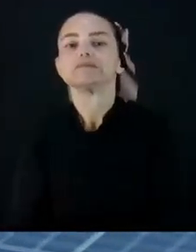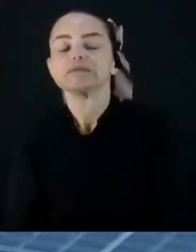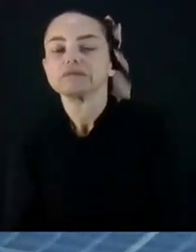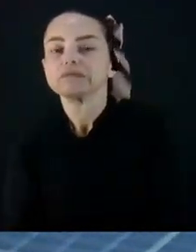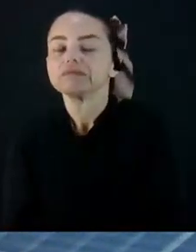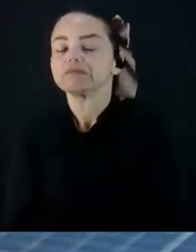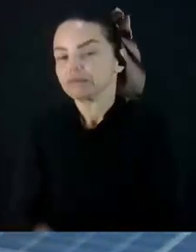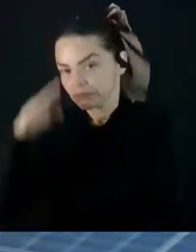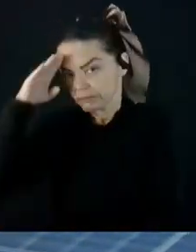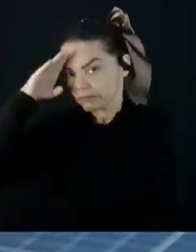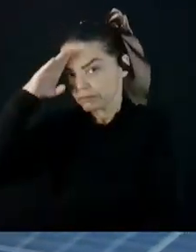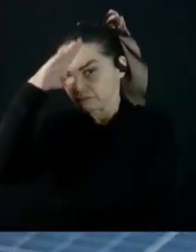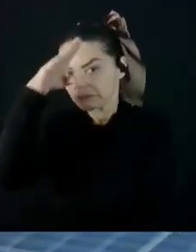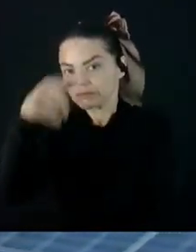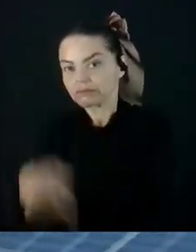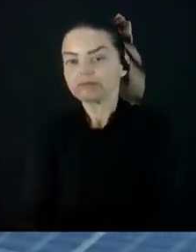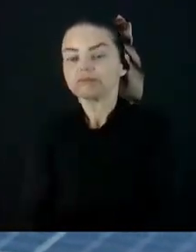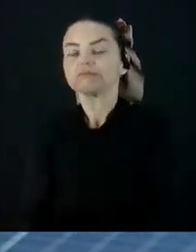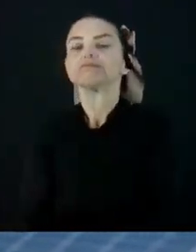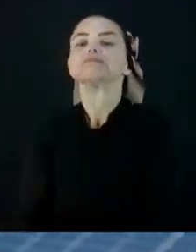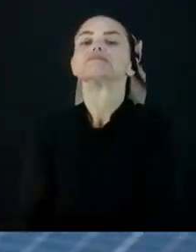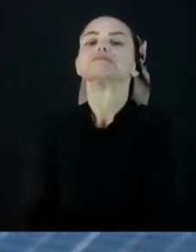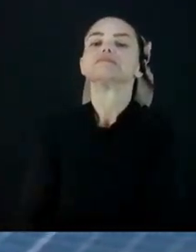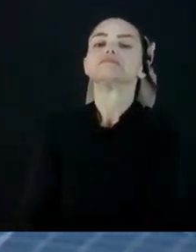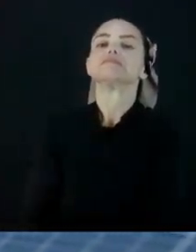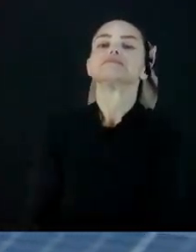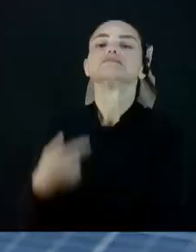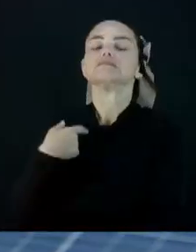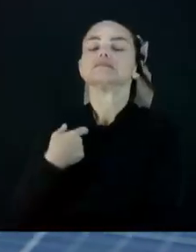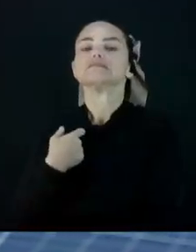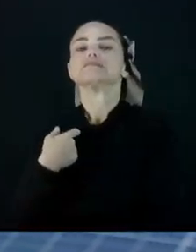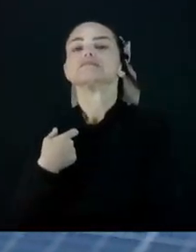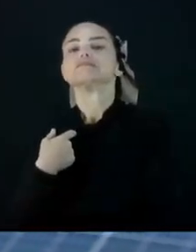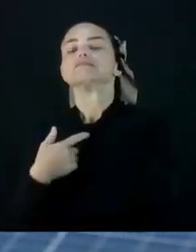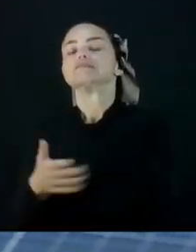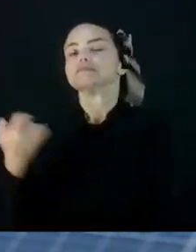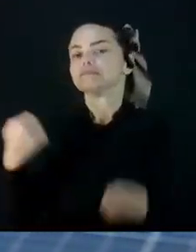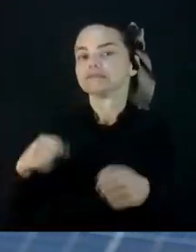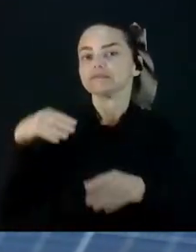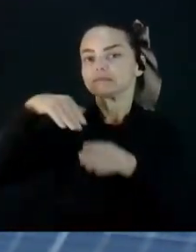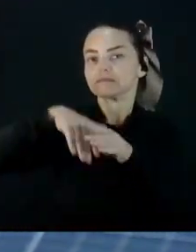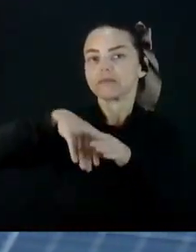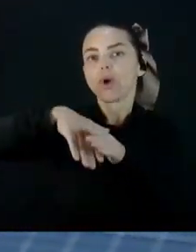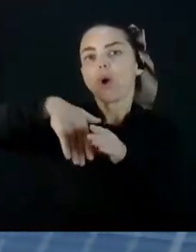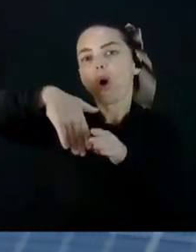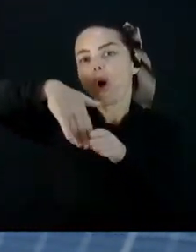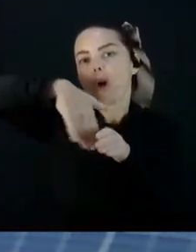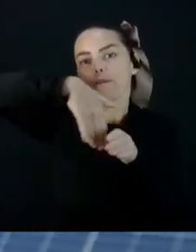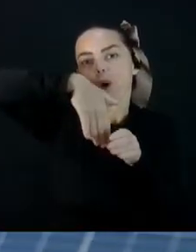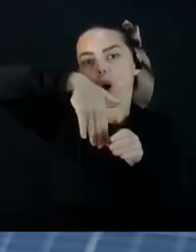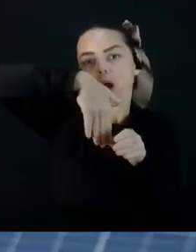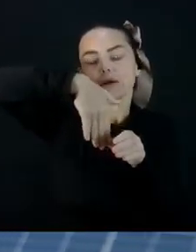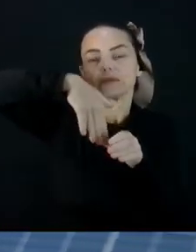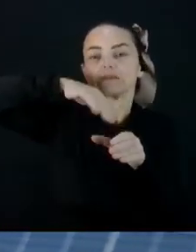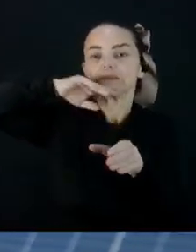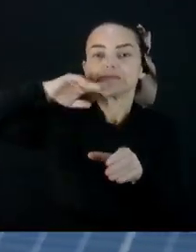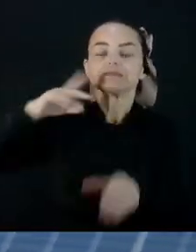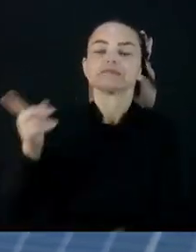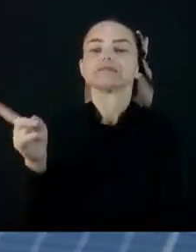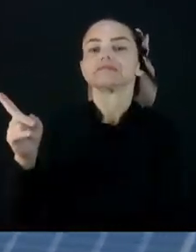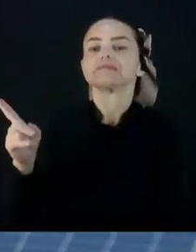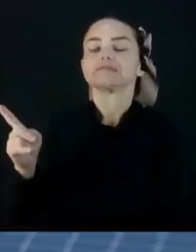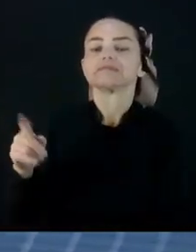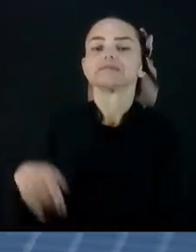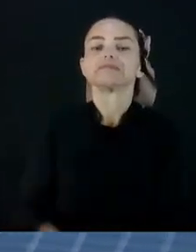da pecinha, e essa aqui vai ser o forro, a parte que vai ficar lá dentro da pecinha. Pra gente desvirar, a gente vai deixar uma margem aqui